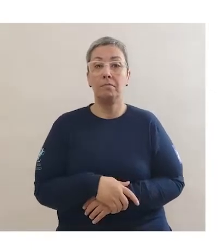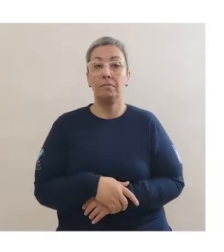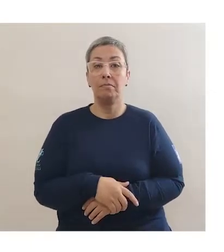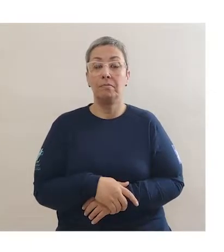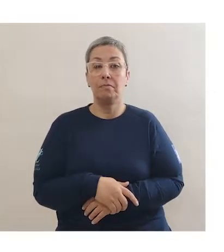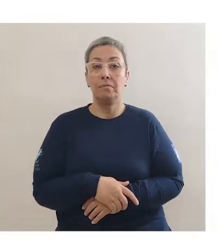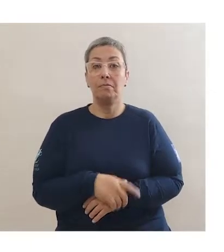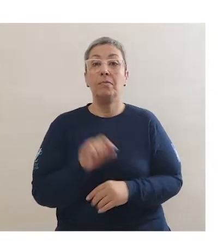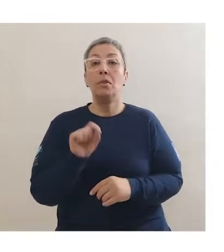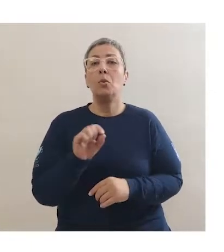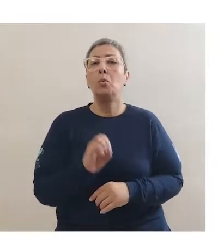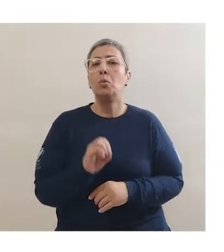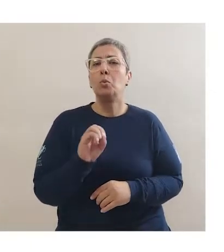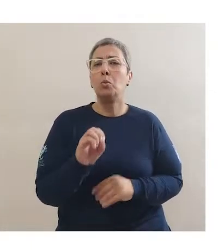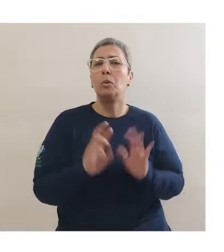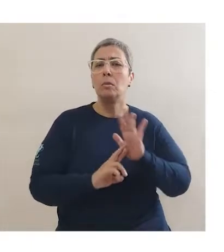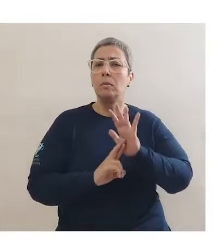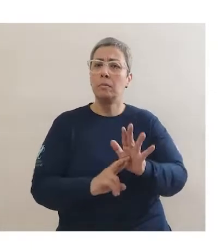contingente de